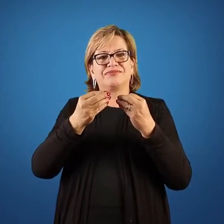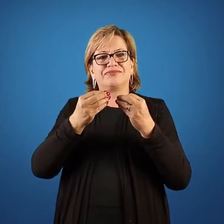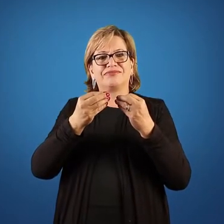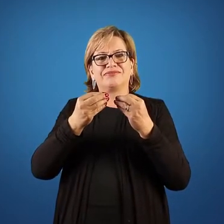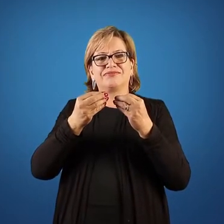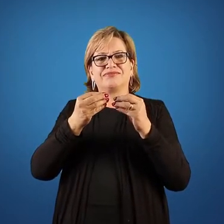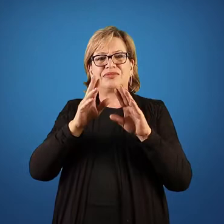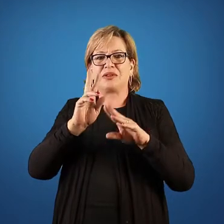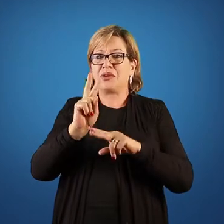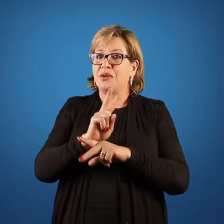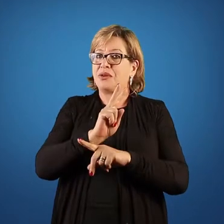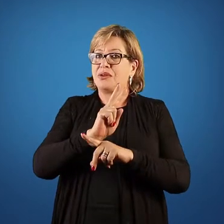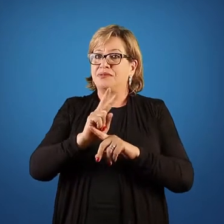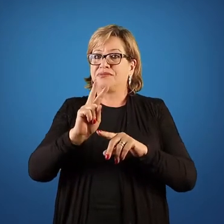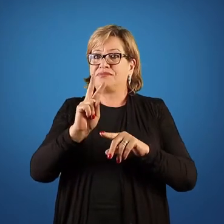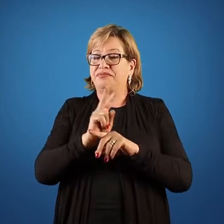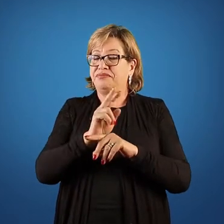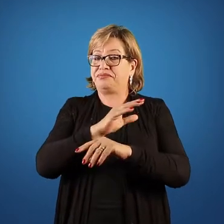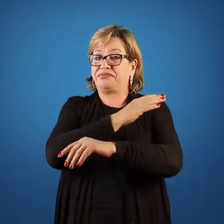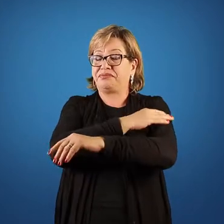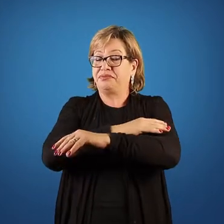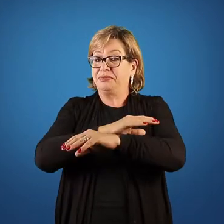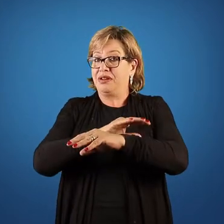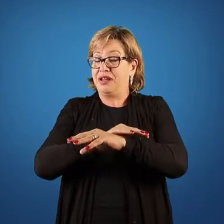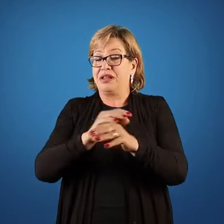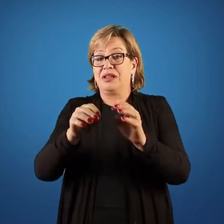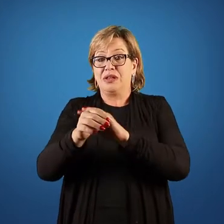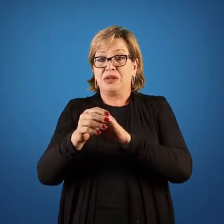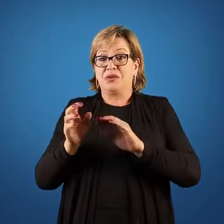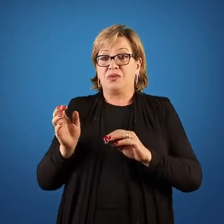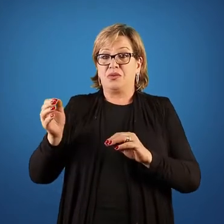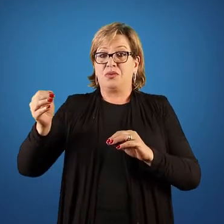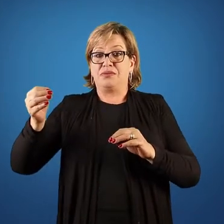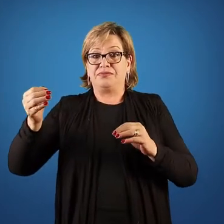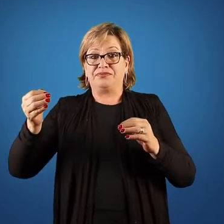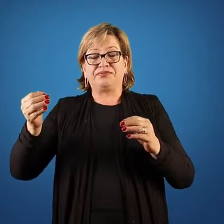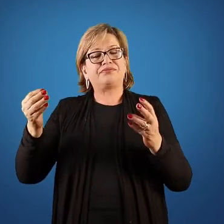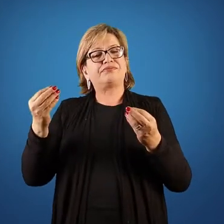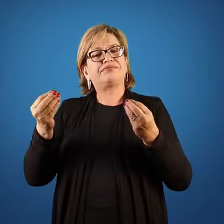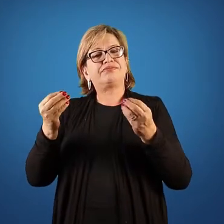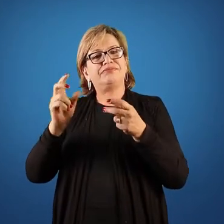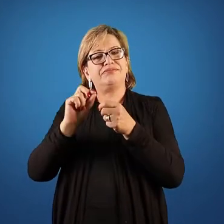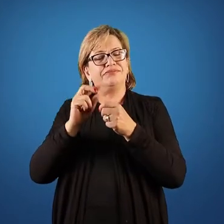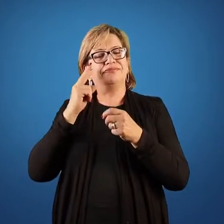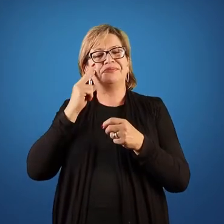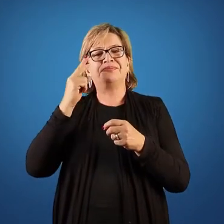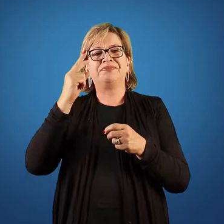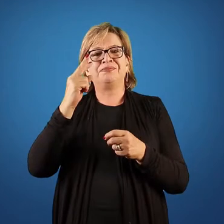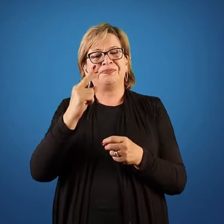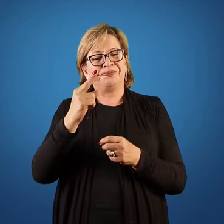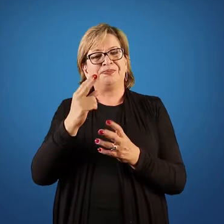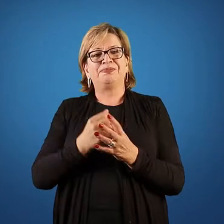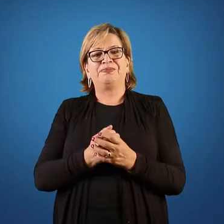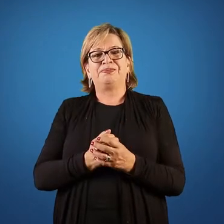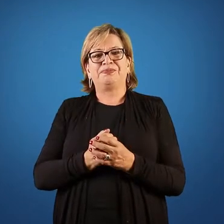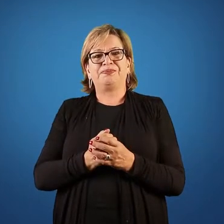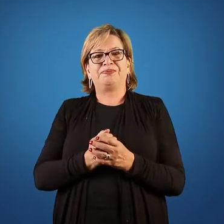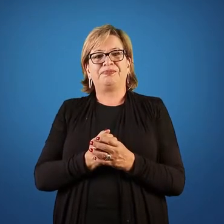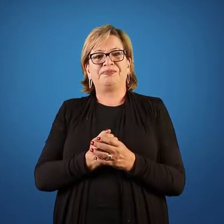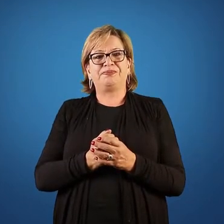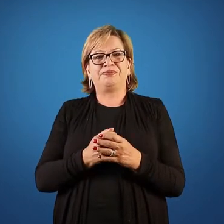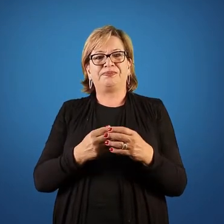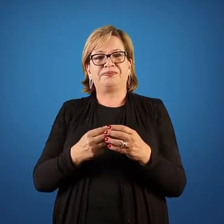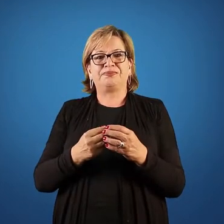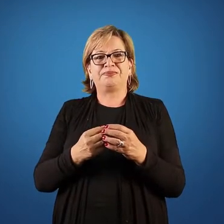passa cuidadosamente os braços, um de cada vez, pela frente, né, pela parte da frente da corda,